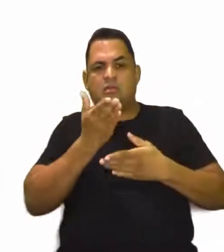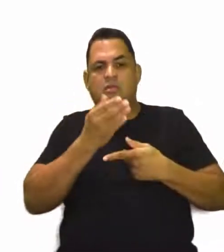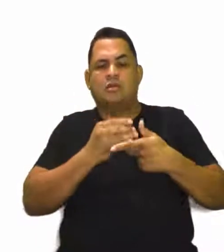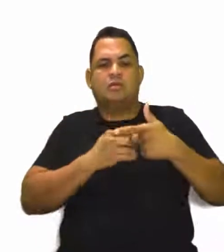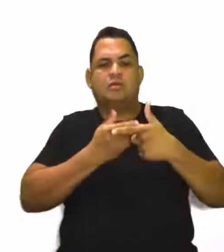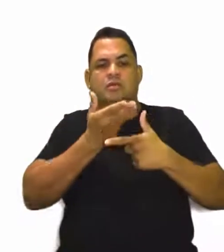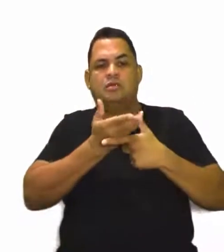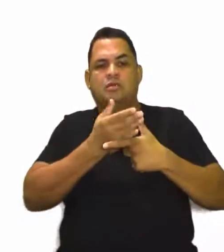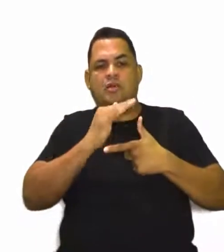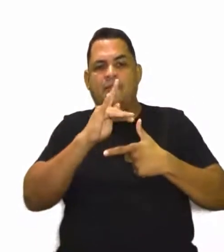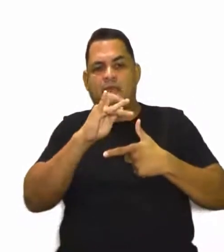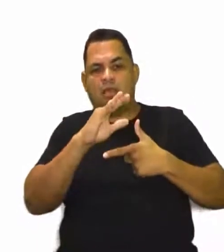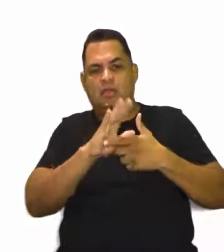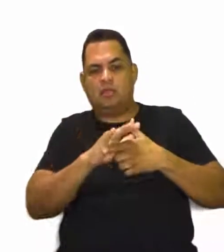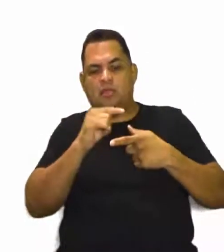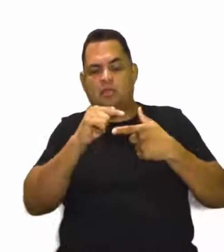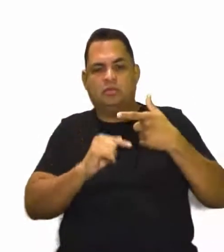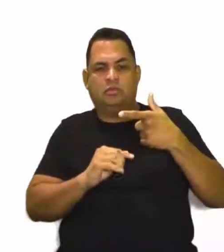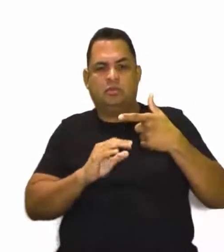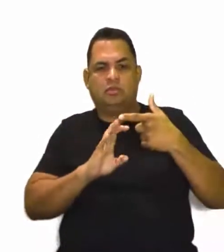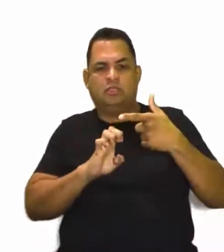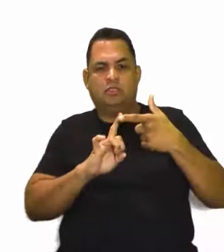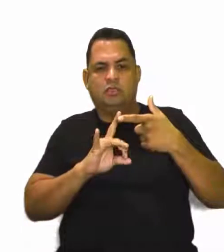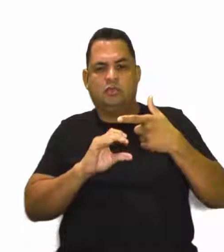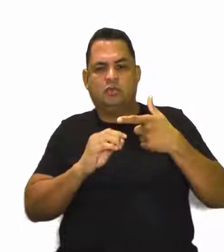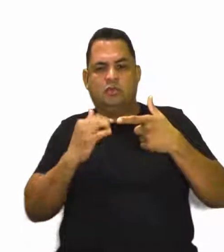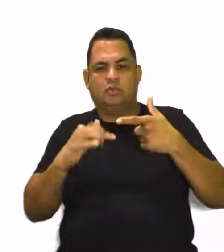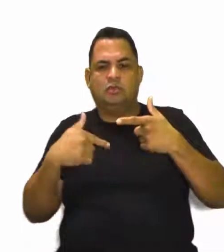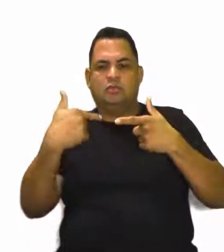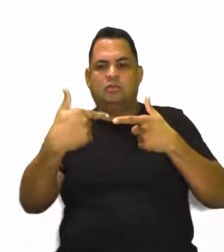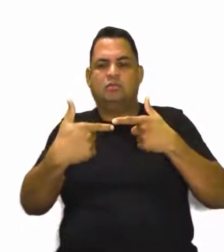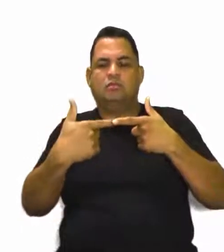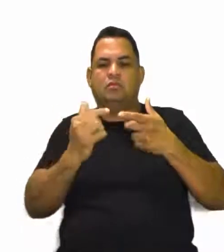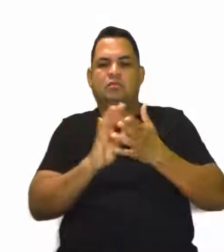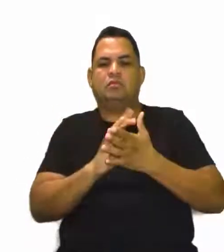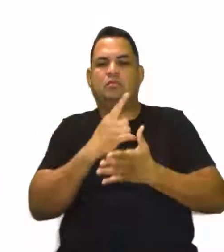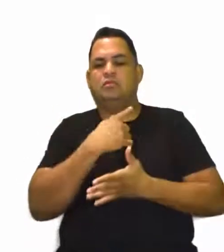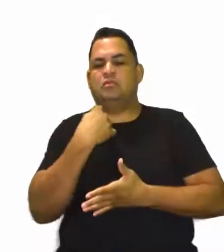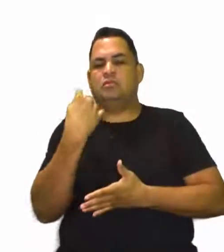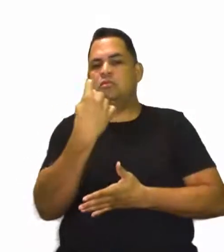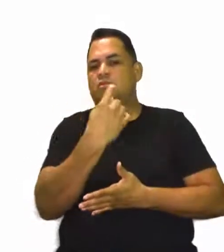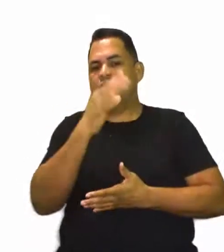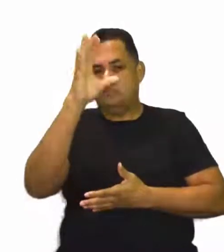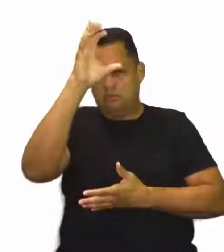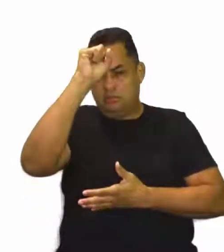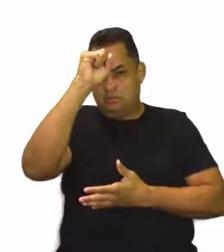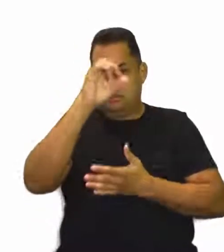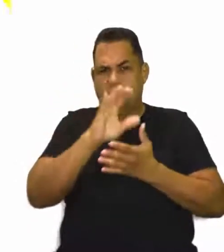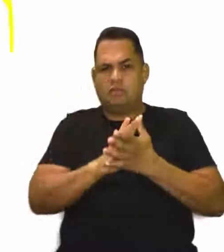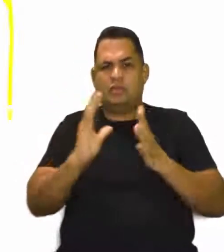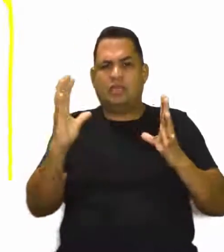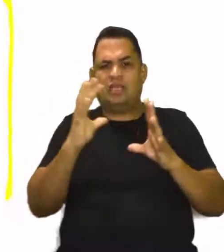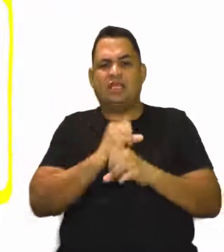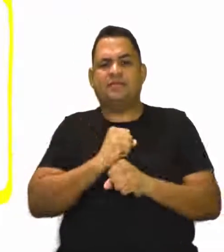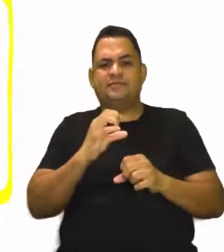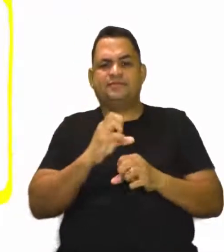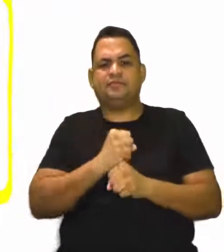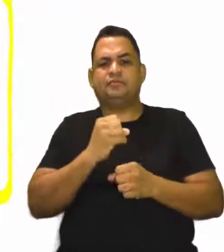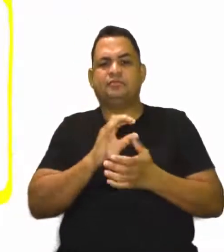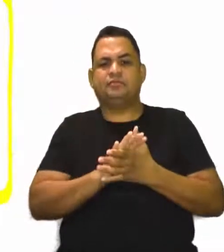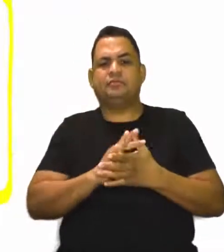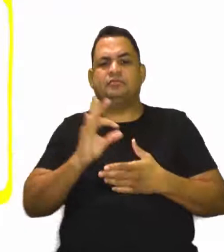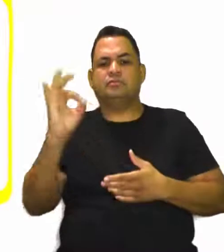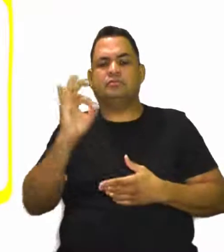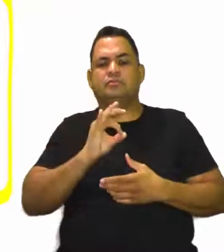peso, dividido pela estatura ao quadrado. Nós aprendemos também a calcular a